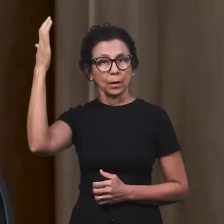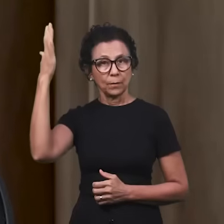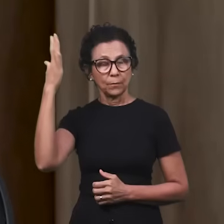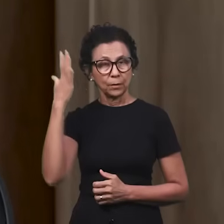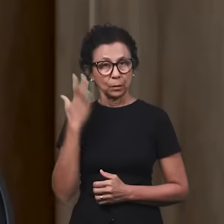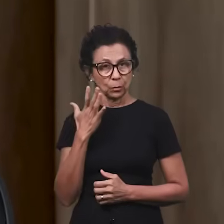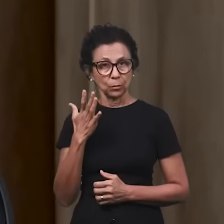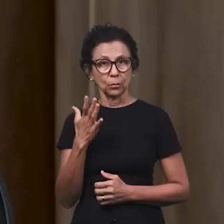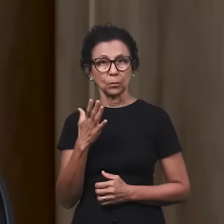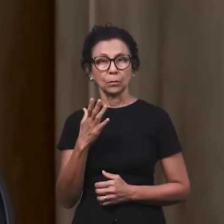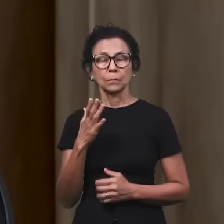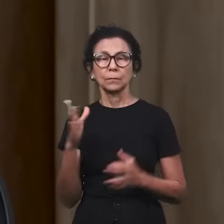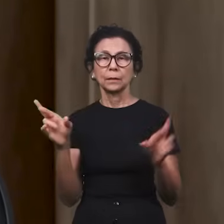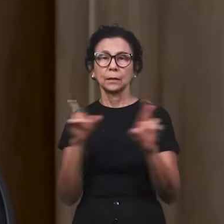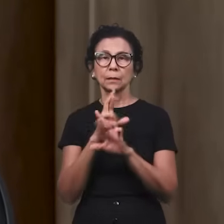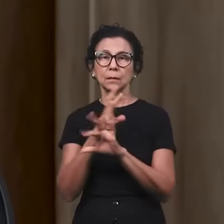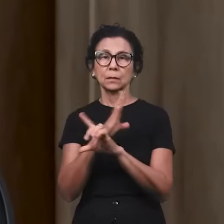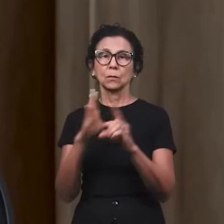o culto no lar?